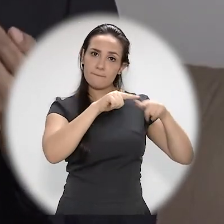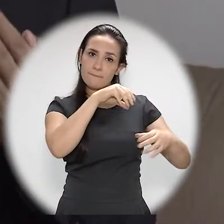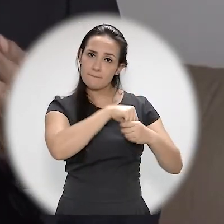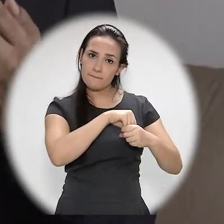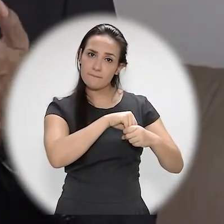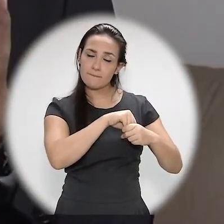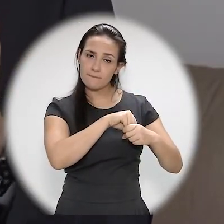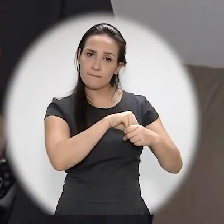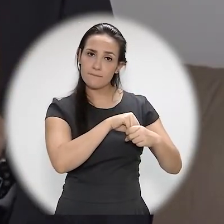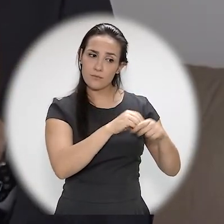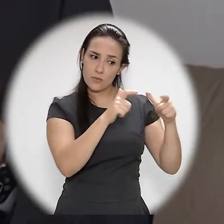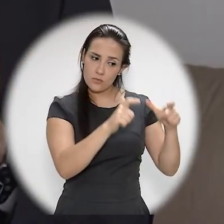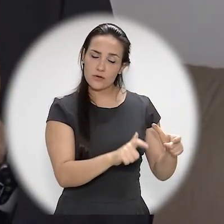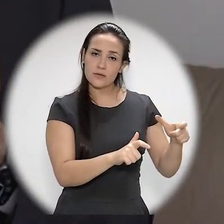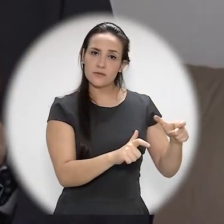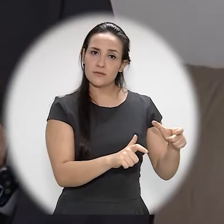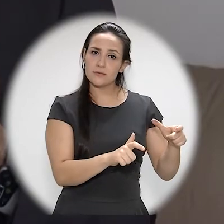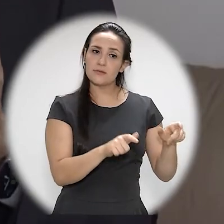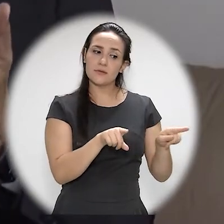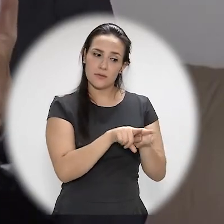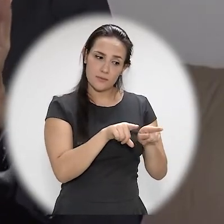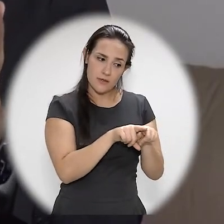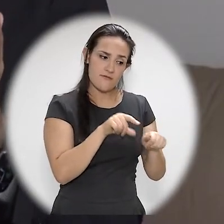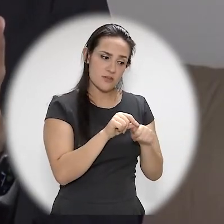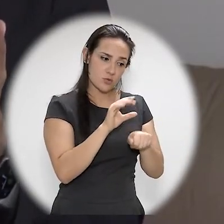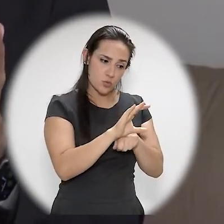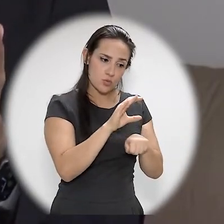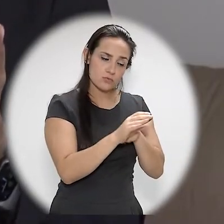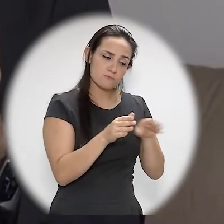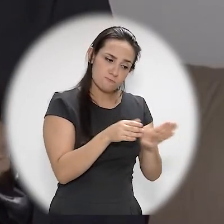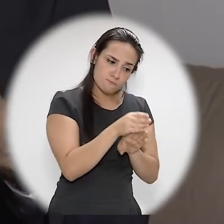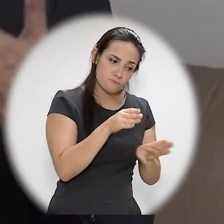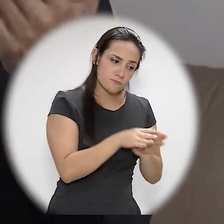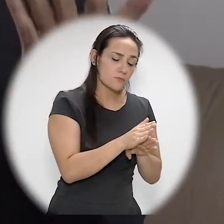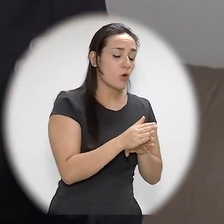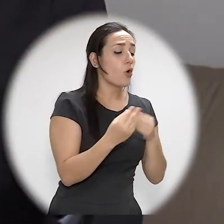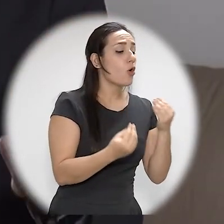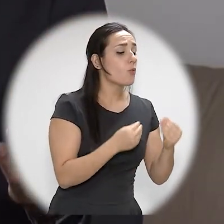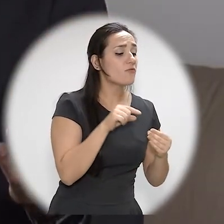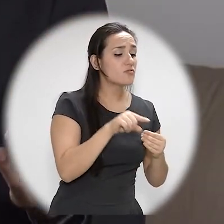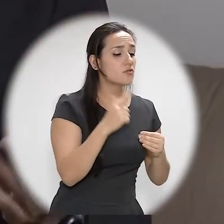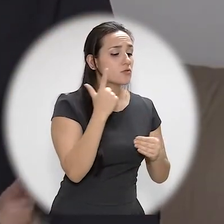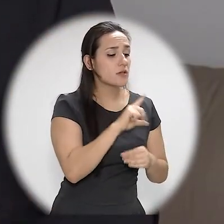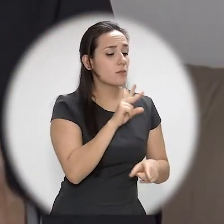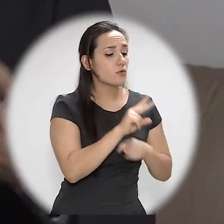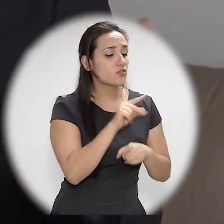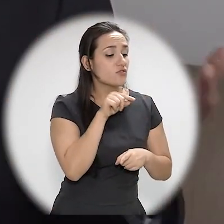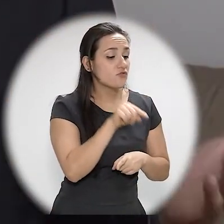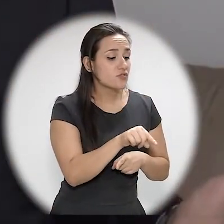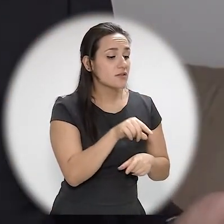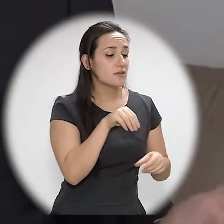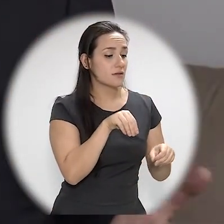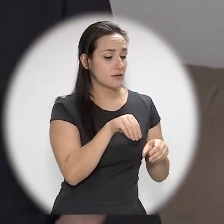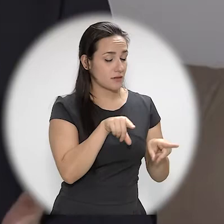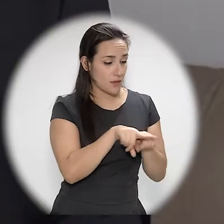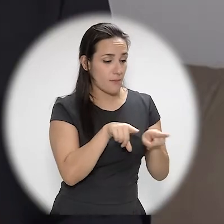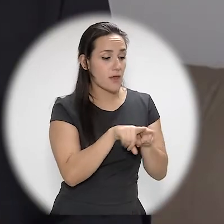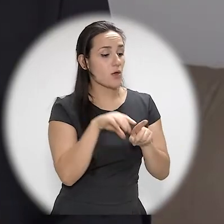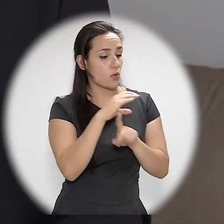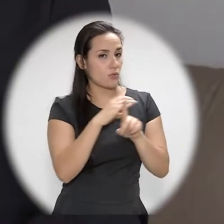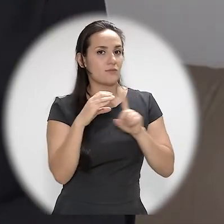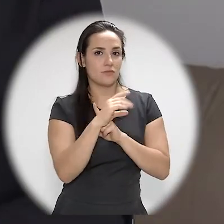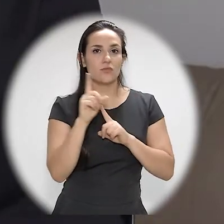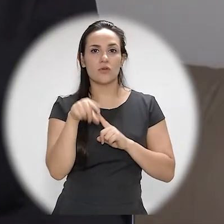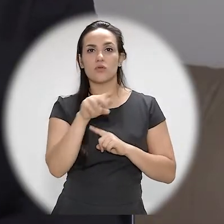e está ensinando a essas pessoas o que fazer para replicar fora e proteger a